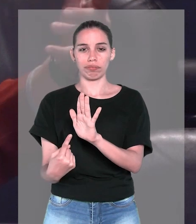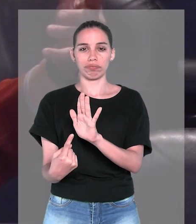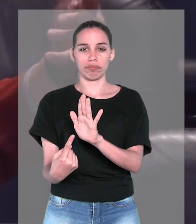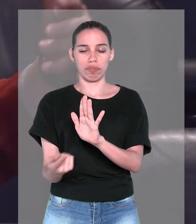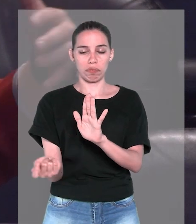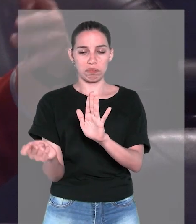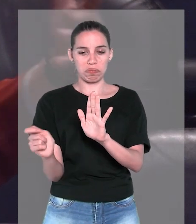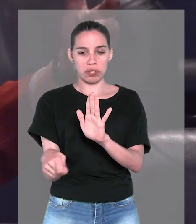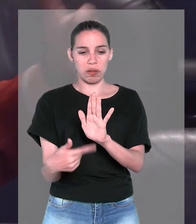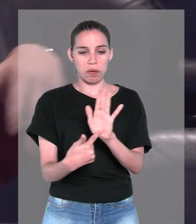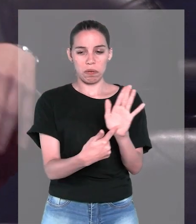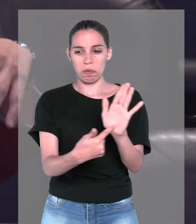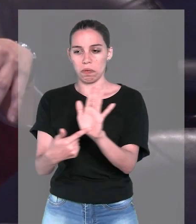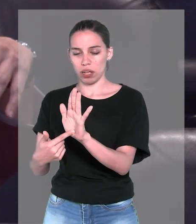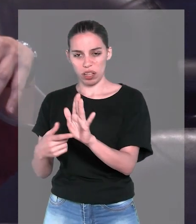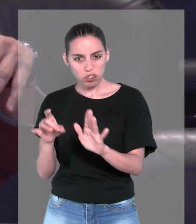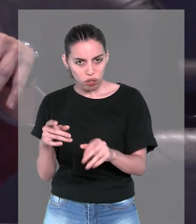sejam bem-sucedidos também é imensa.